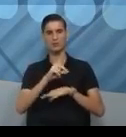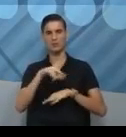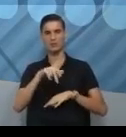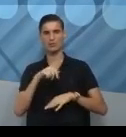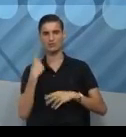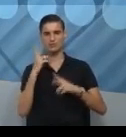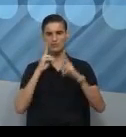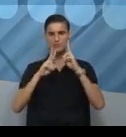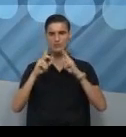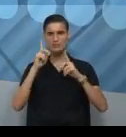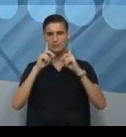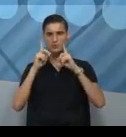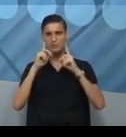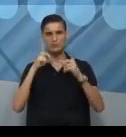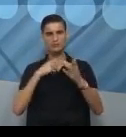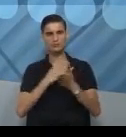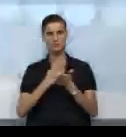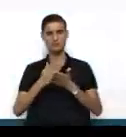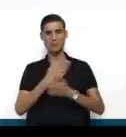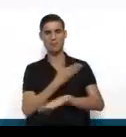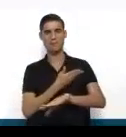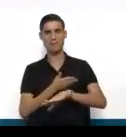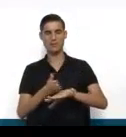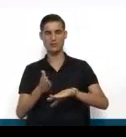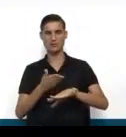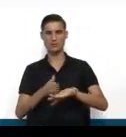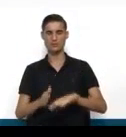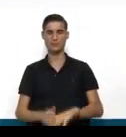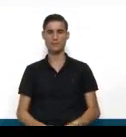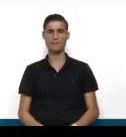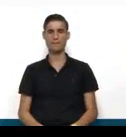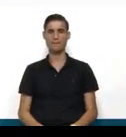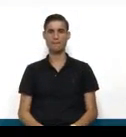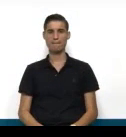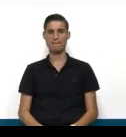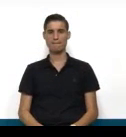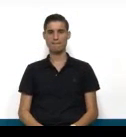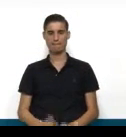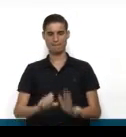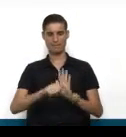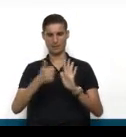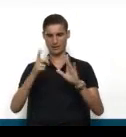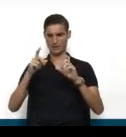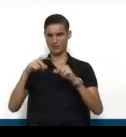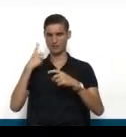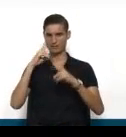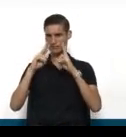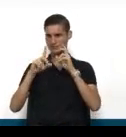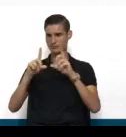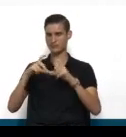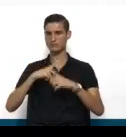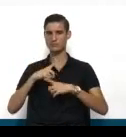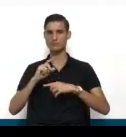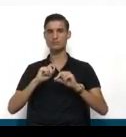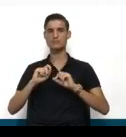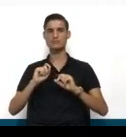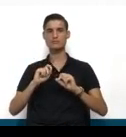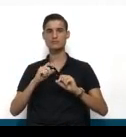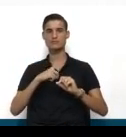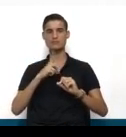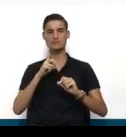coisas do nosso dia a dia, bem prático mesmo. Vamos ao quadro. Nessa primeira imagem que eu tenho aqui, nós temos o